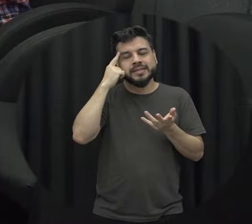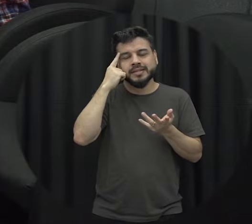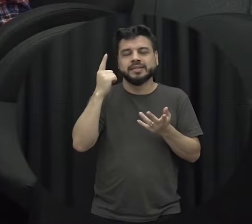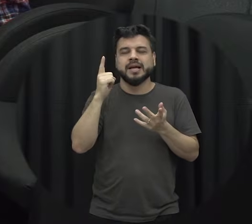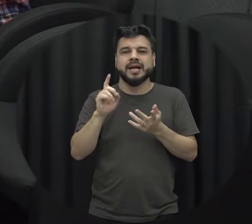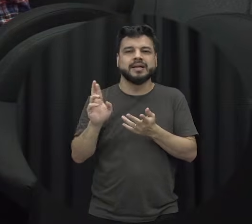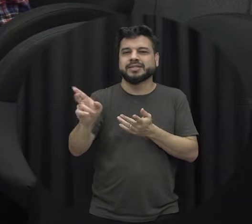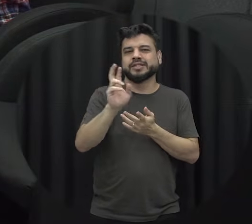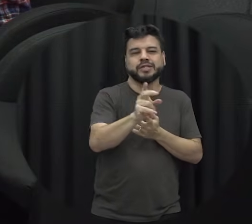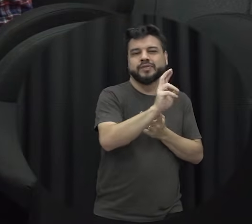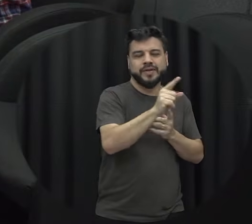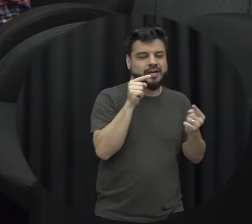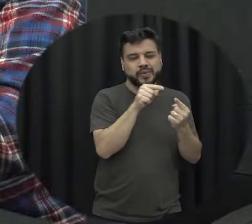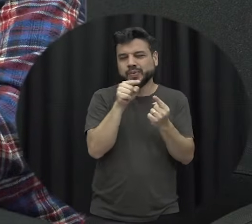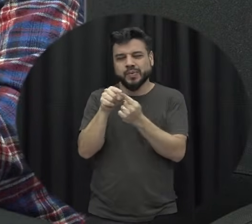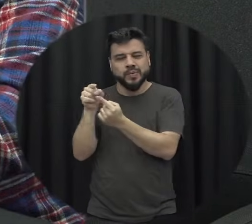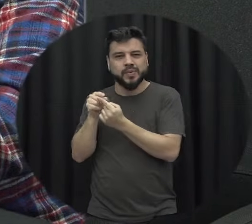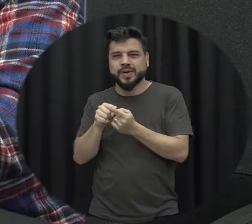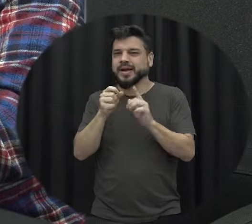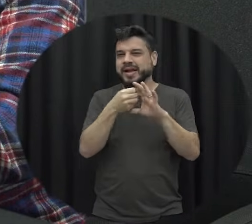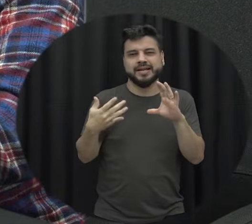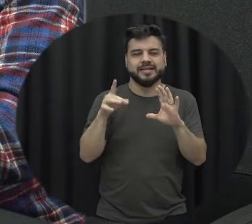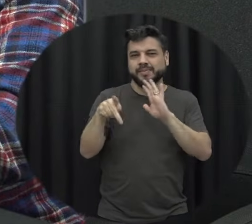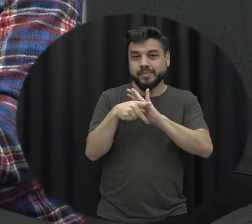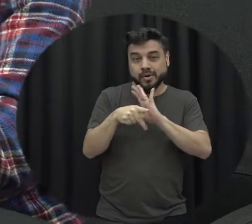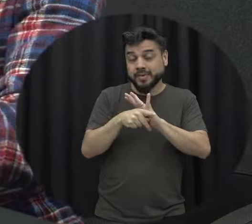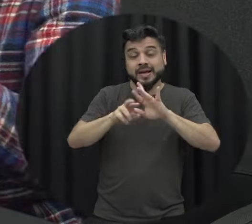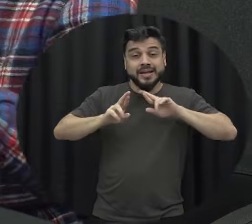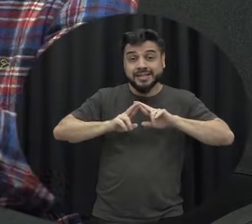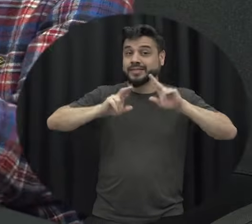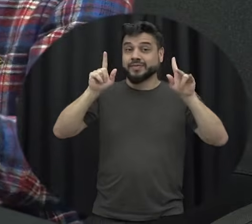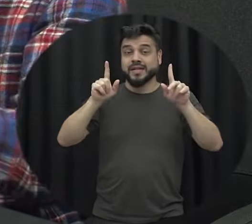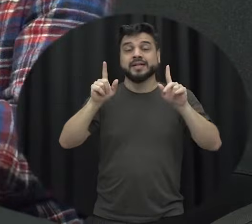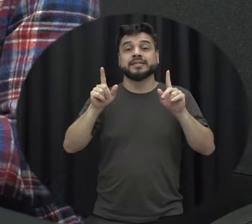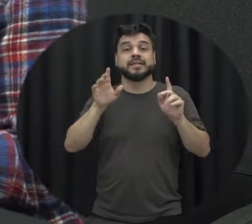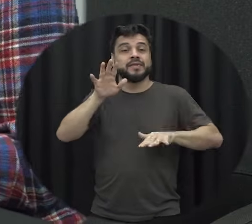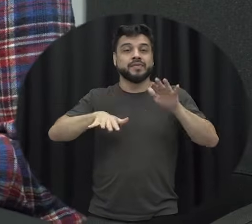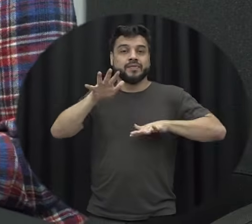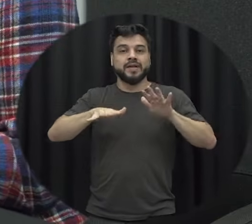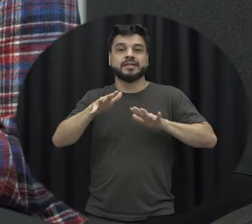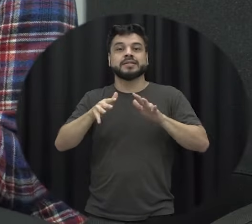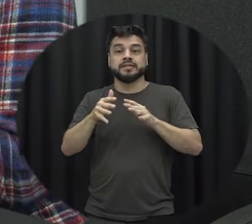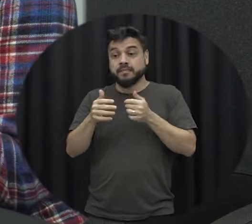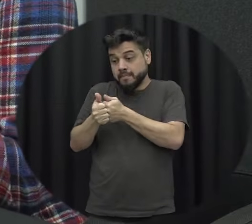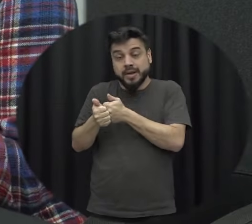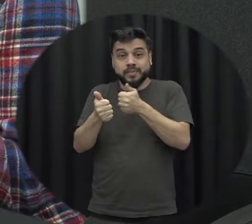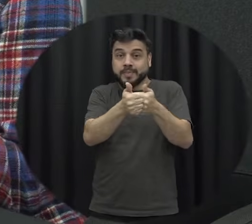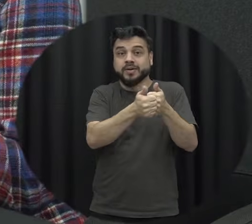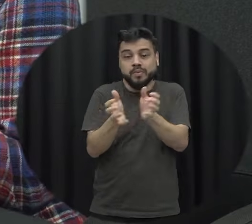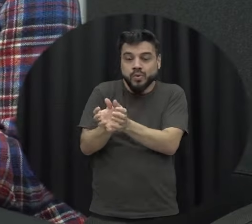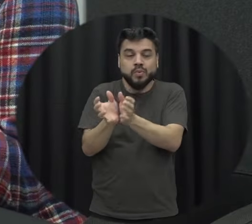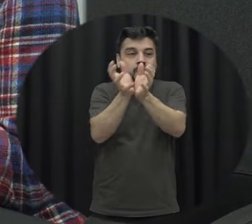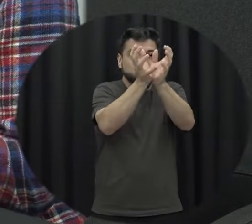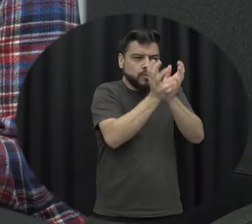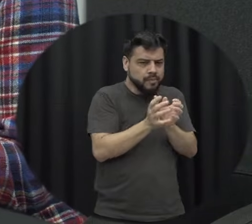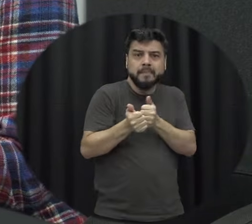pensar, né, assim, facilmente. E muitas vezes essas diferenças elas estão geograficamente muito próximas, nessas diferenças de